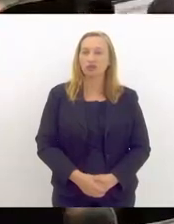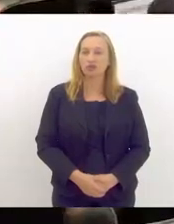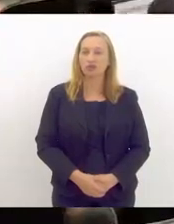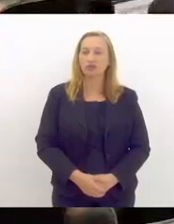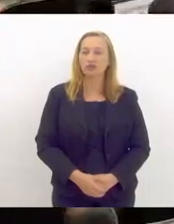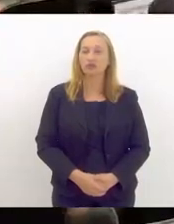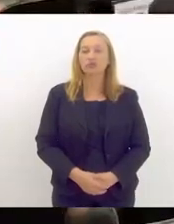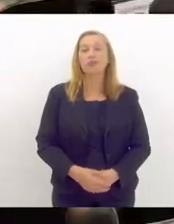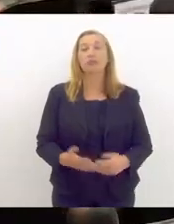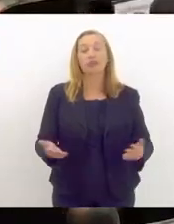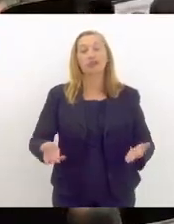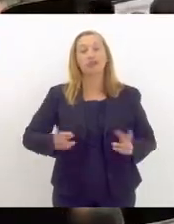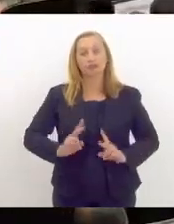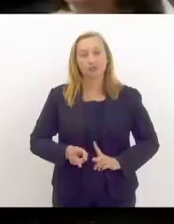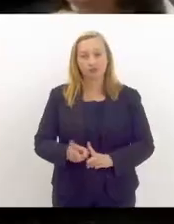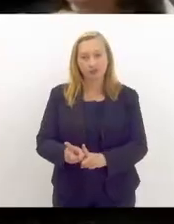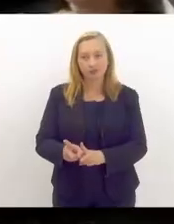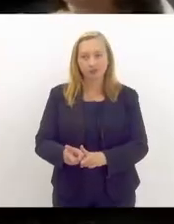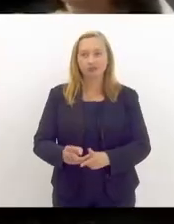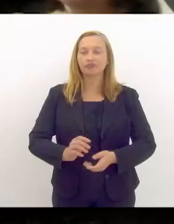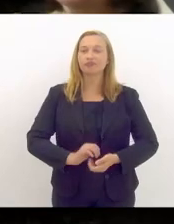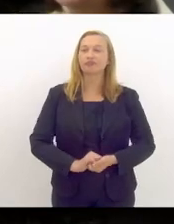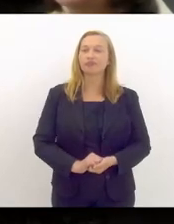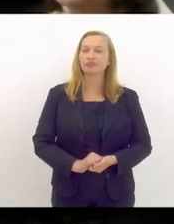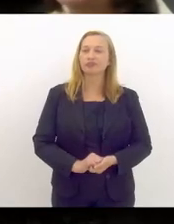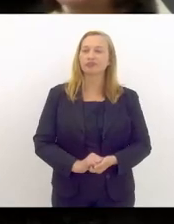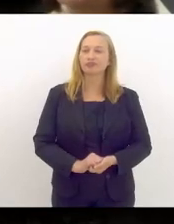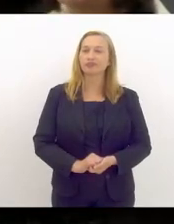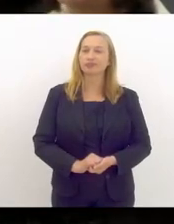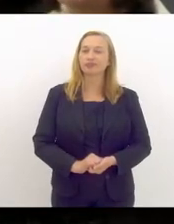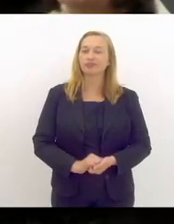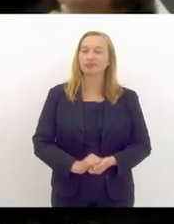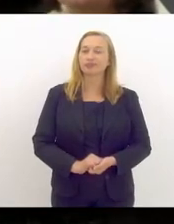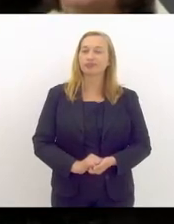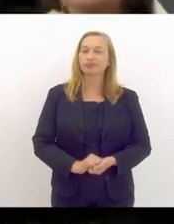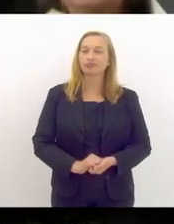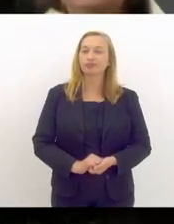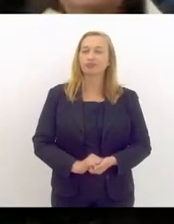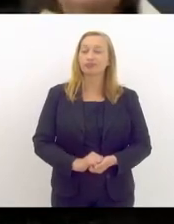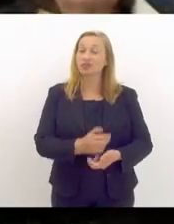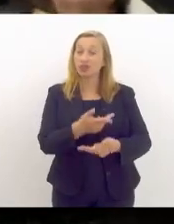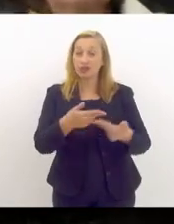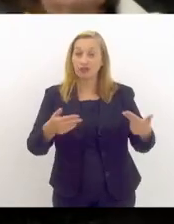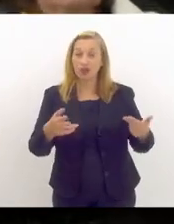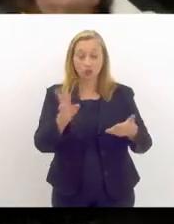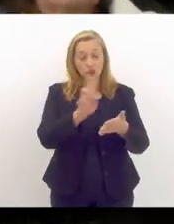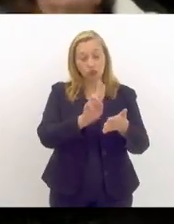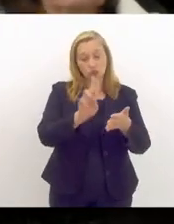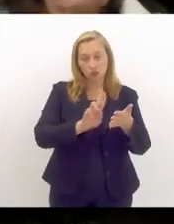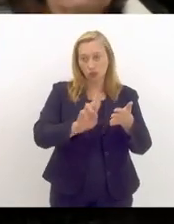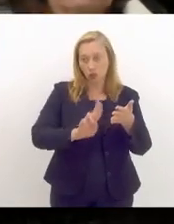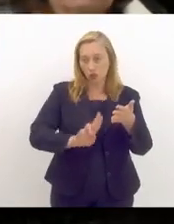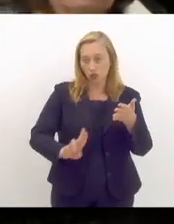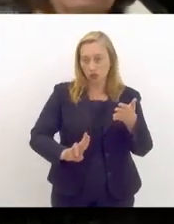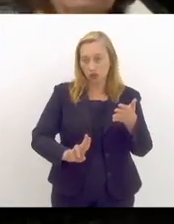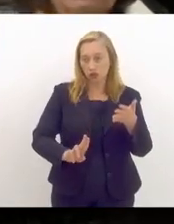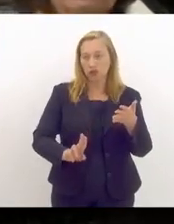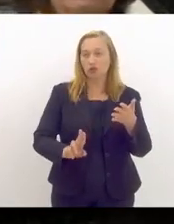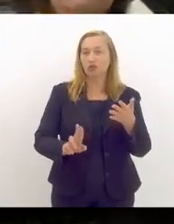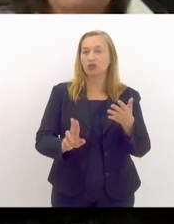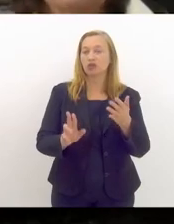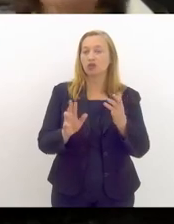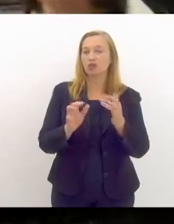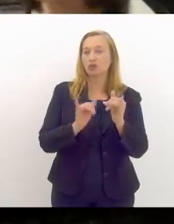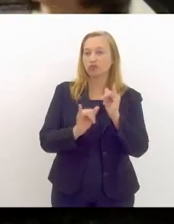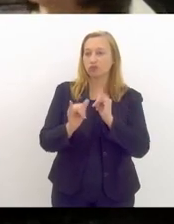Bem, vamos dar sequência, então, à nossa sessão. Tem vários nomes que eu vou anunciando aqui.